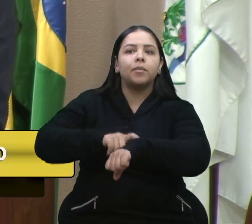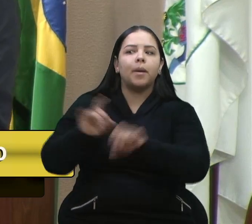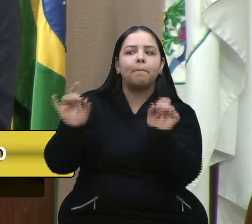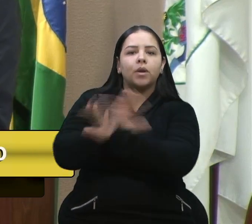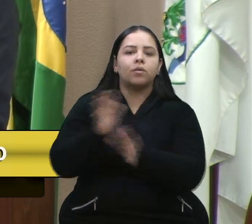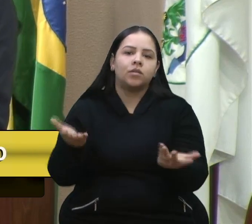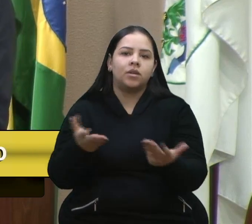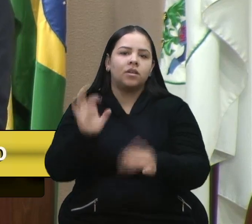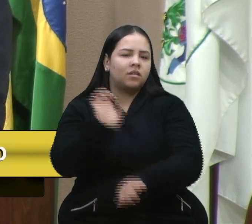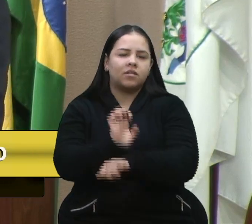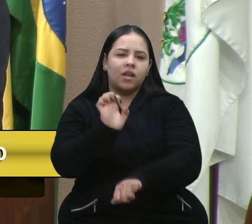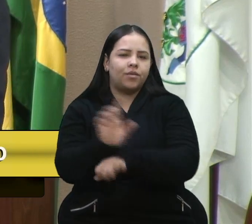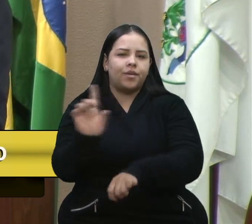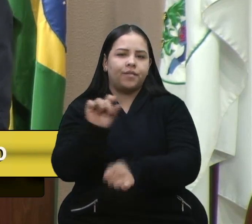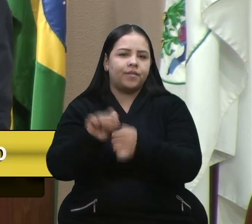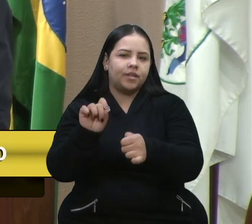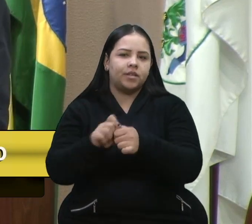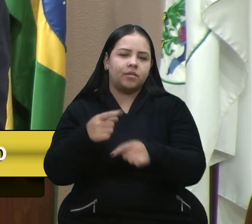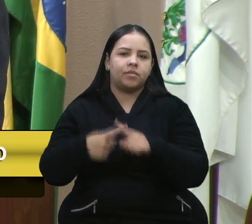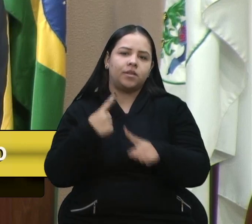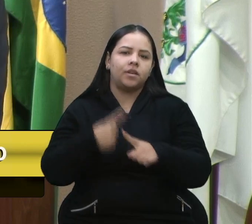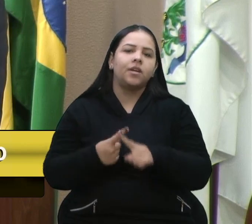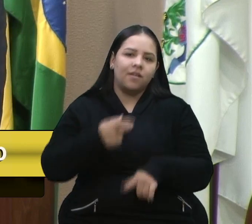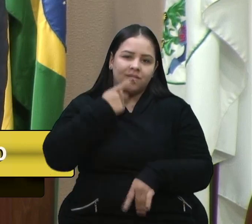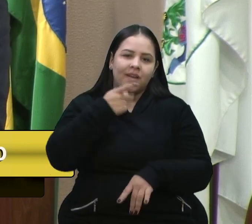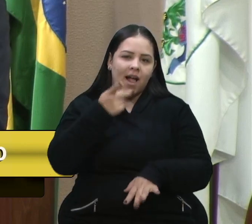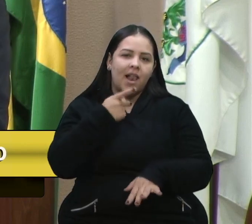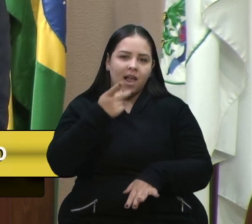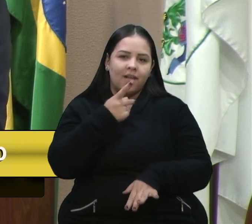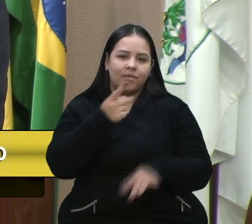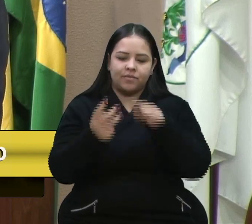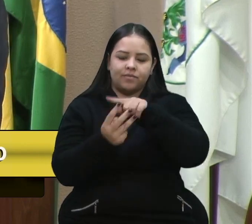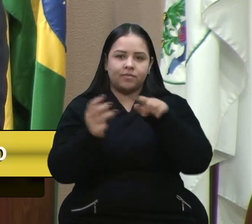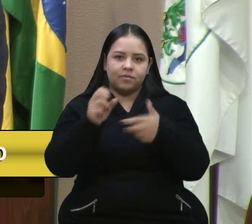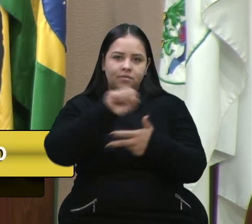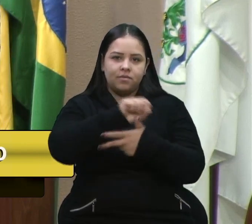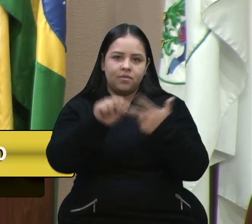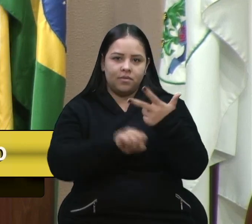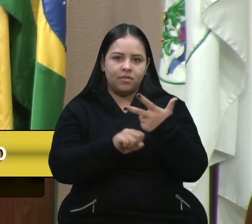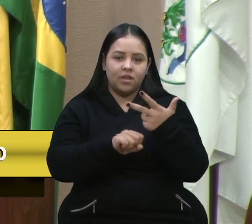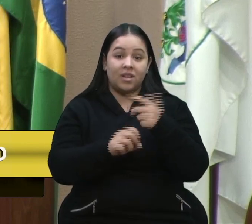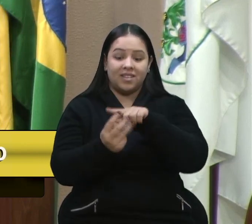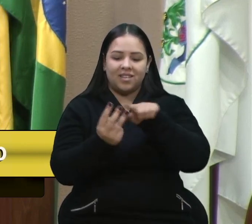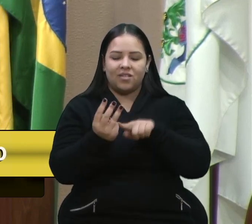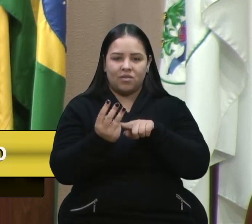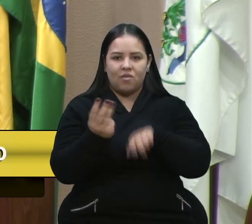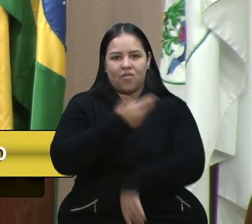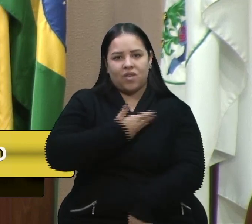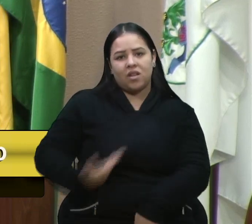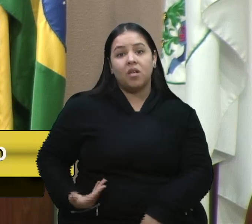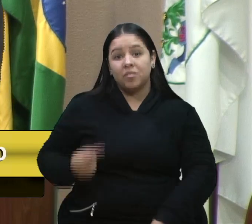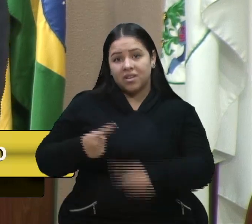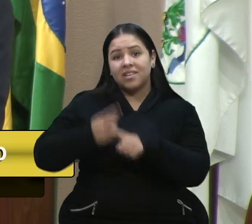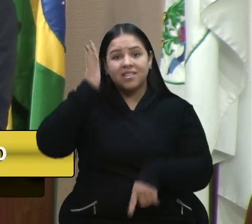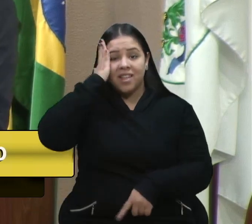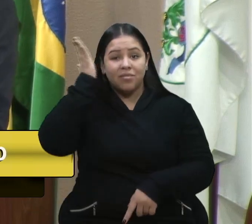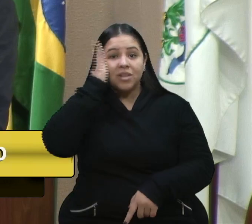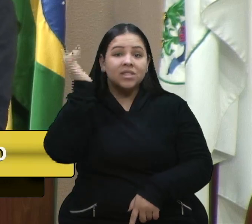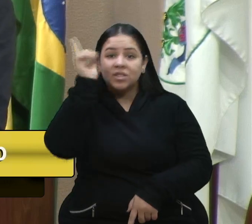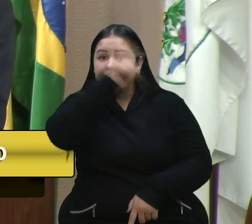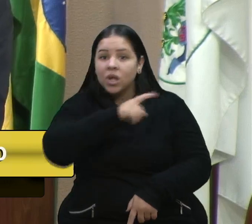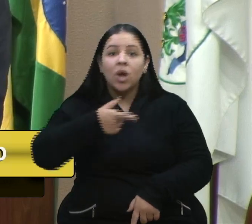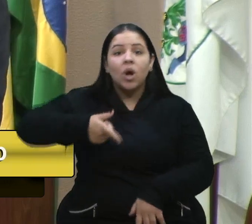estado não cumpre prazo. O estado, quando eu digo, é município, estado e União, a gente sabe que o poder público é completamente ineficiente. Fomos